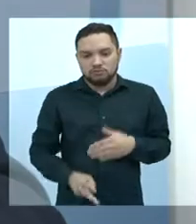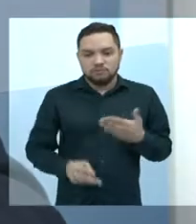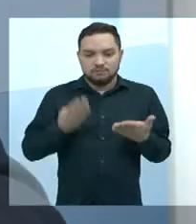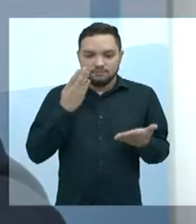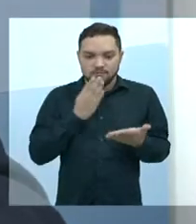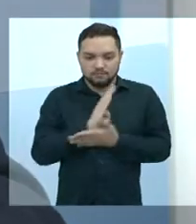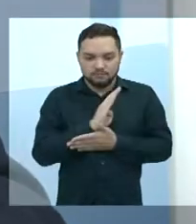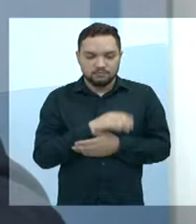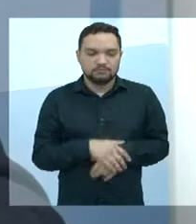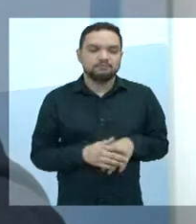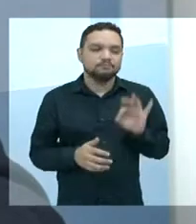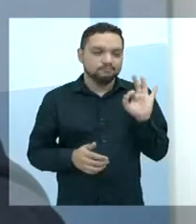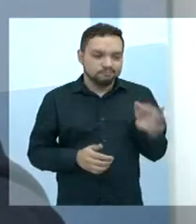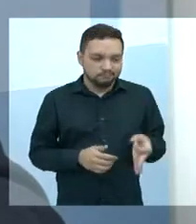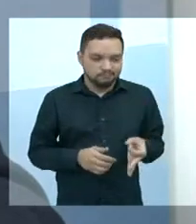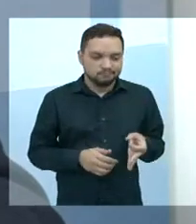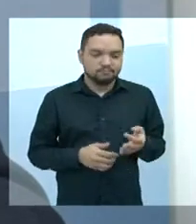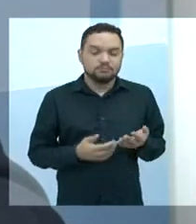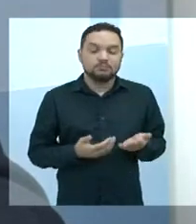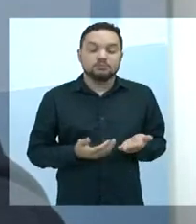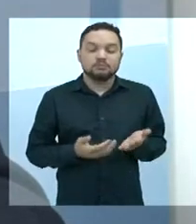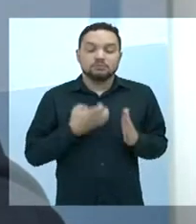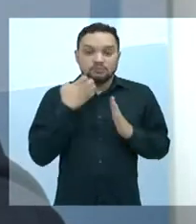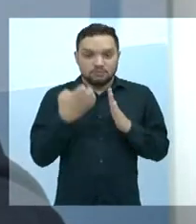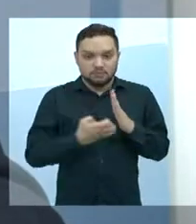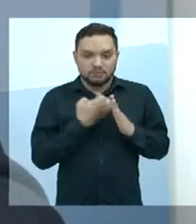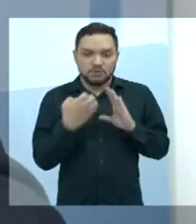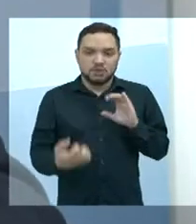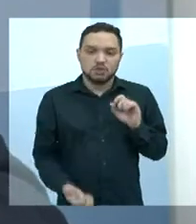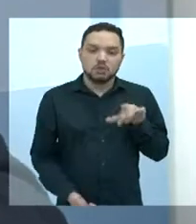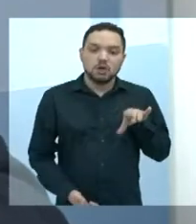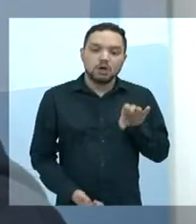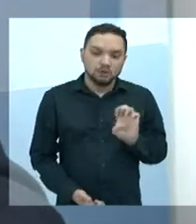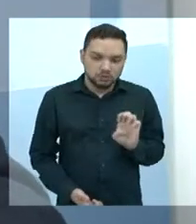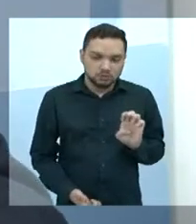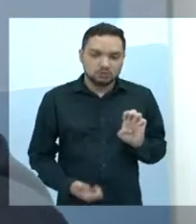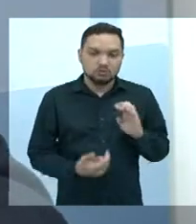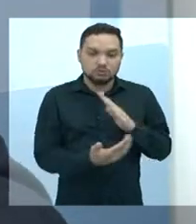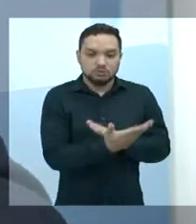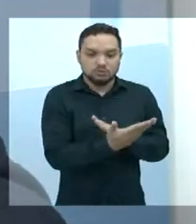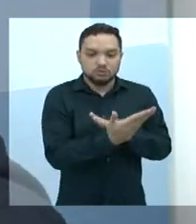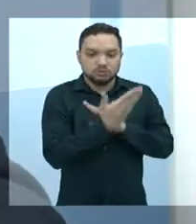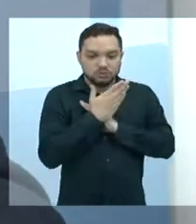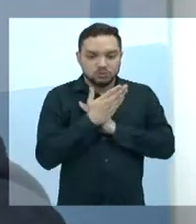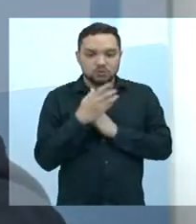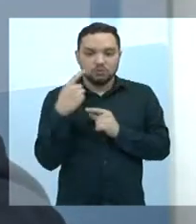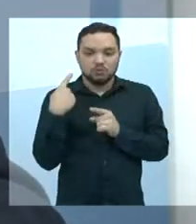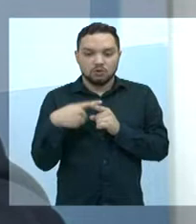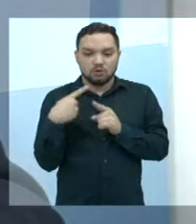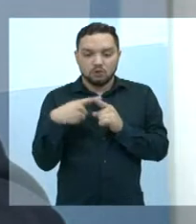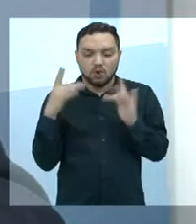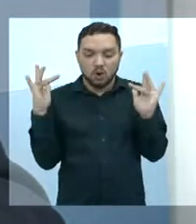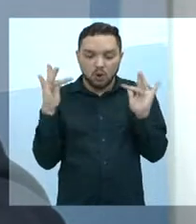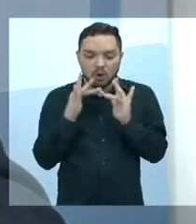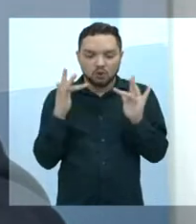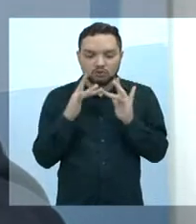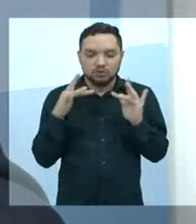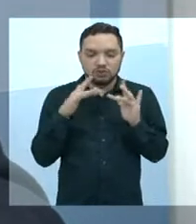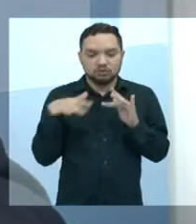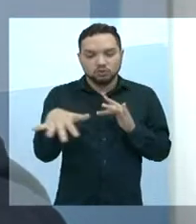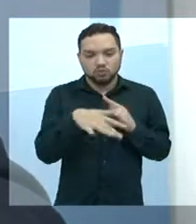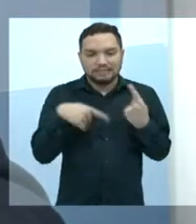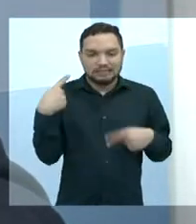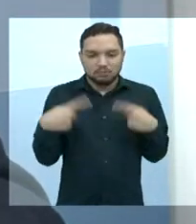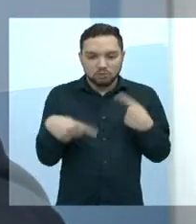Assim, a Coelce, ela fez até com que eu me aproximasse da política,